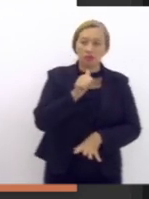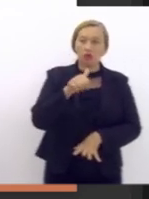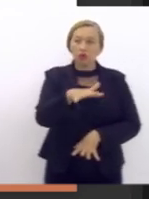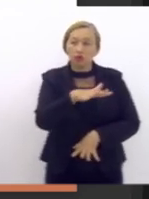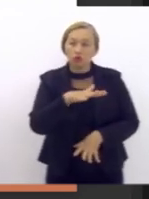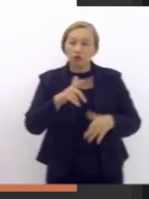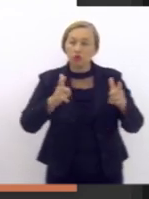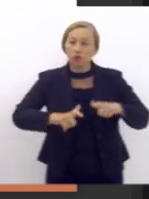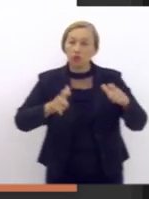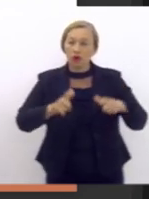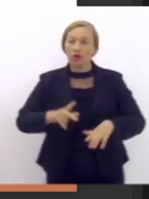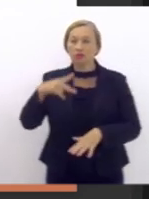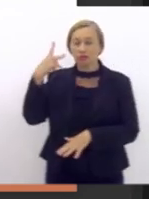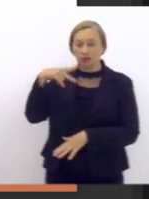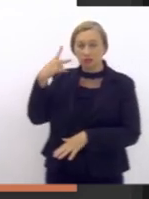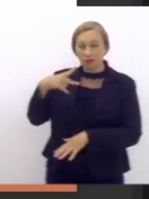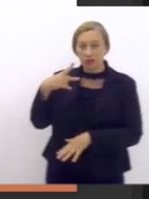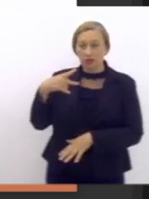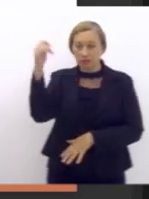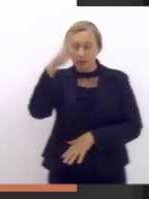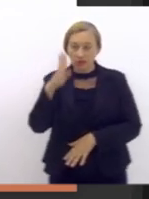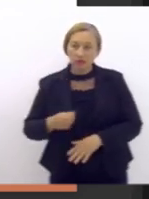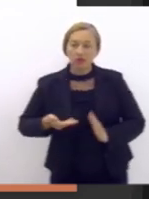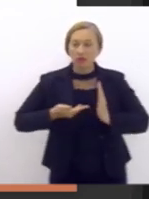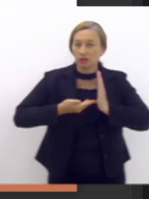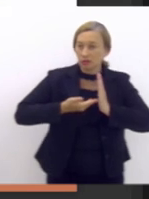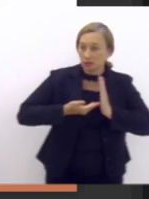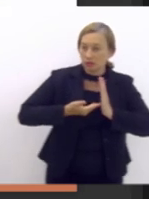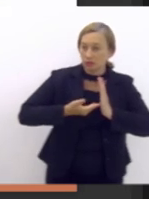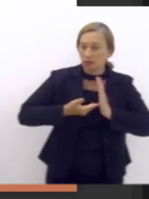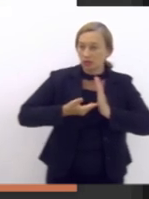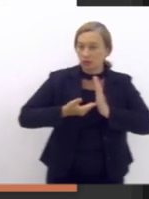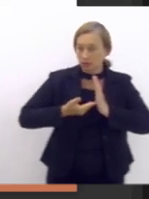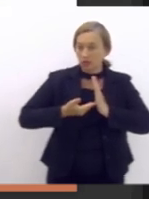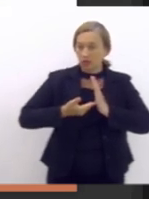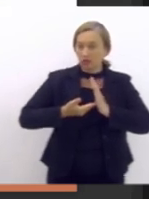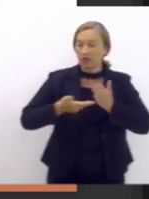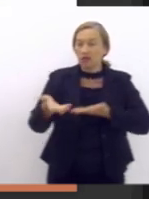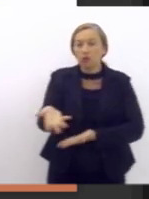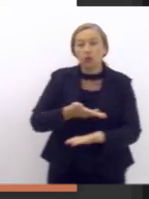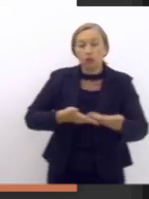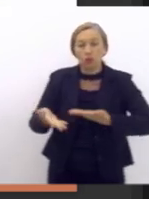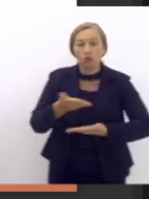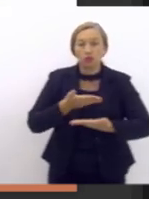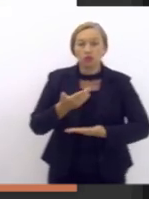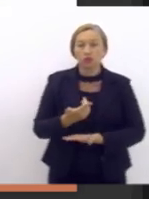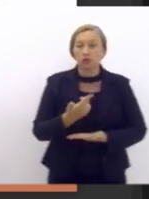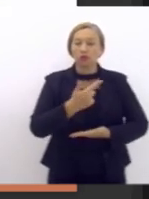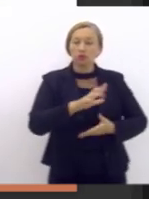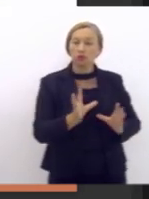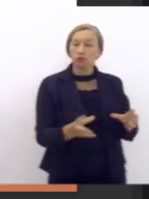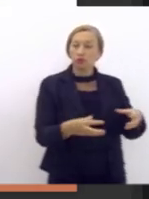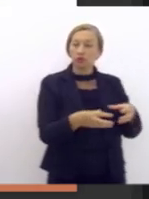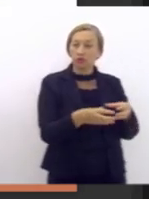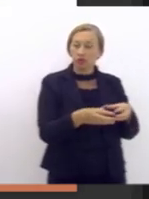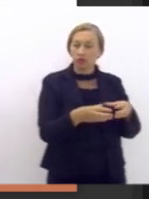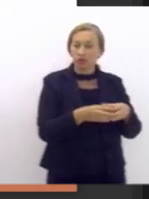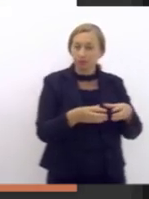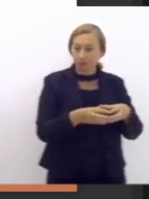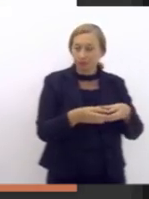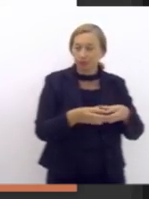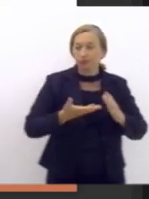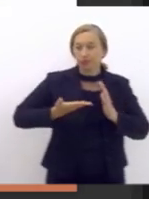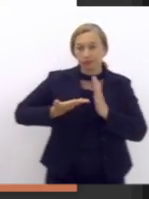espaço do Parlamento Brasileiro, no espaço da Câmara dos Deputados, fazendo essa interlocução com os órgãos externos à Câmara dos